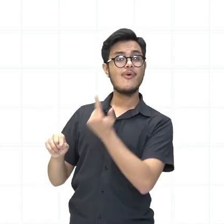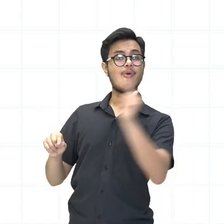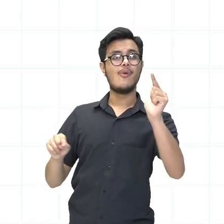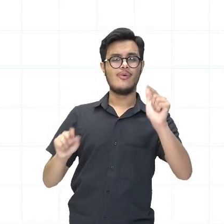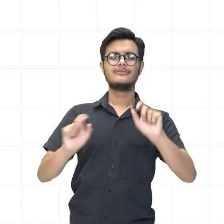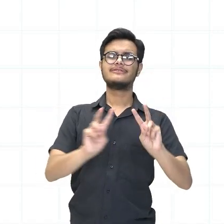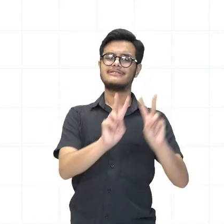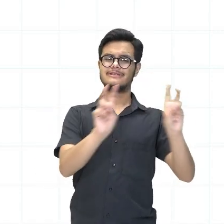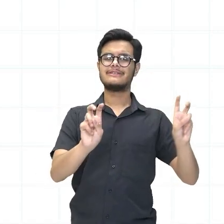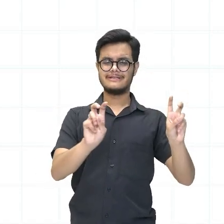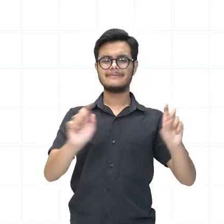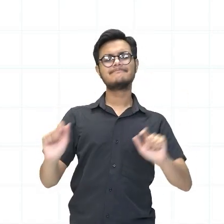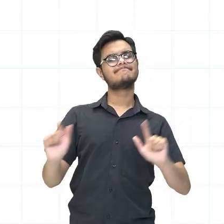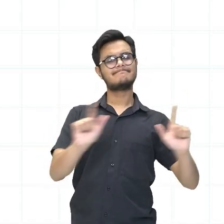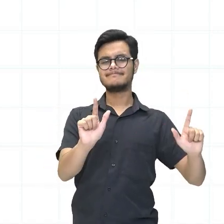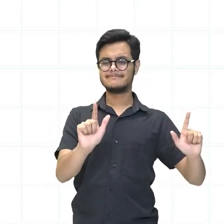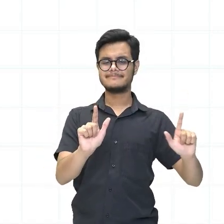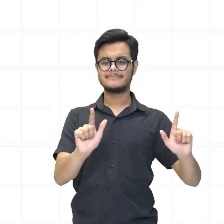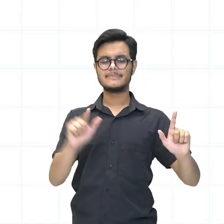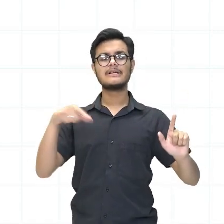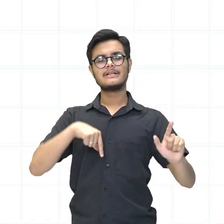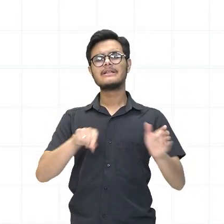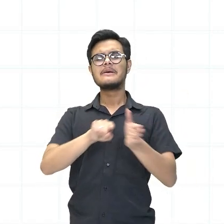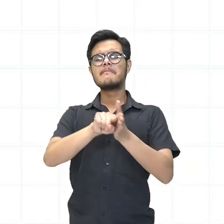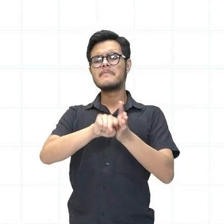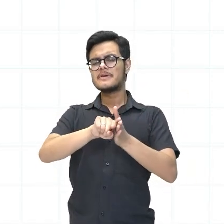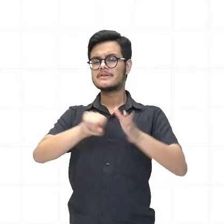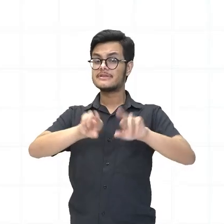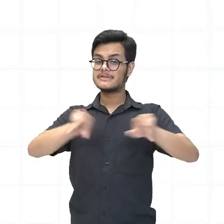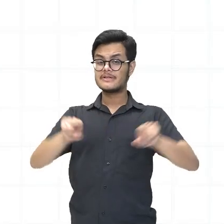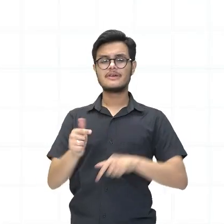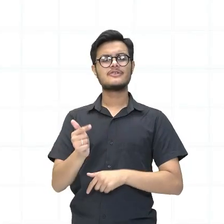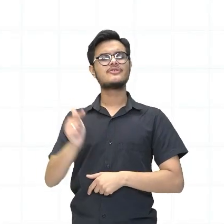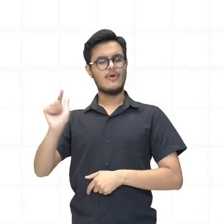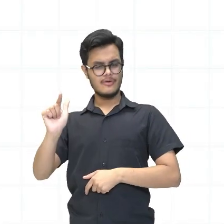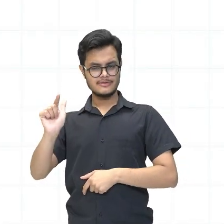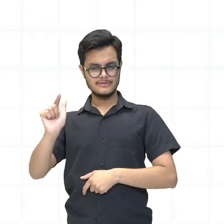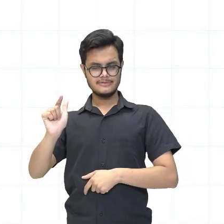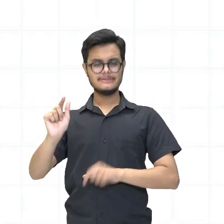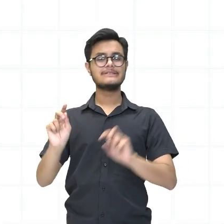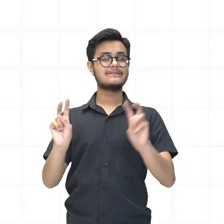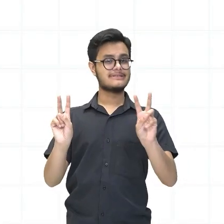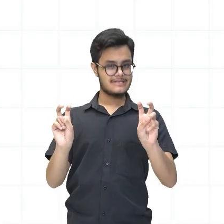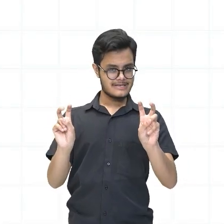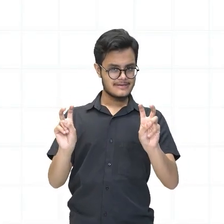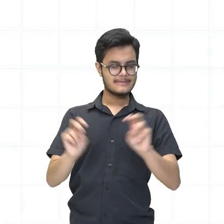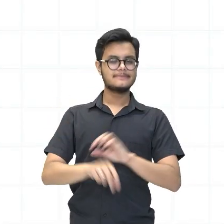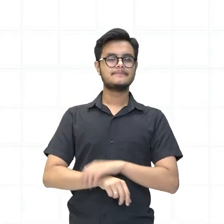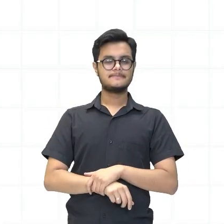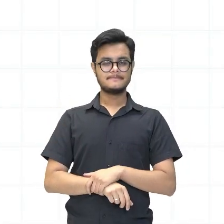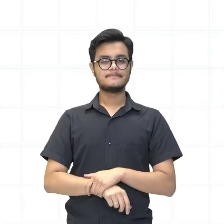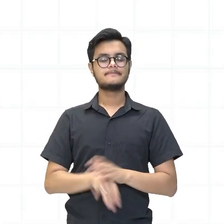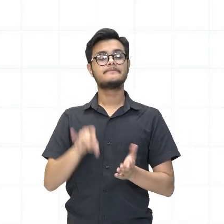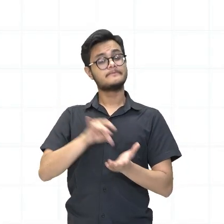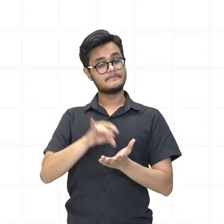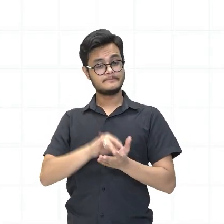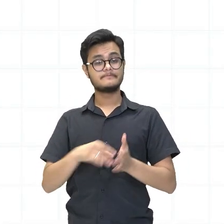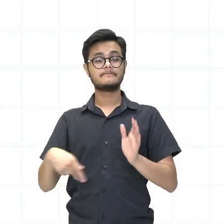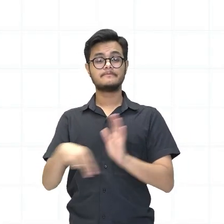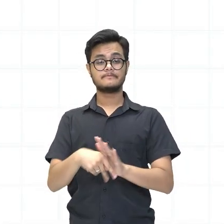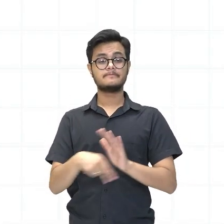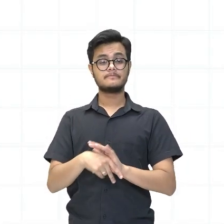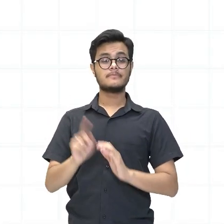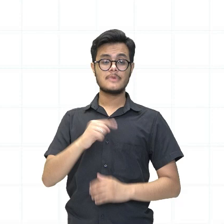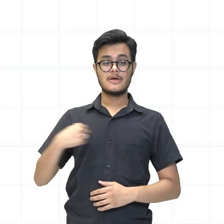para uma outra página, fazendo uma navegação diferenciada de outros assuntos, né, outras reportagens que a nossa, no